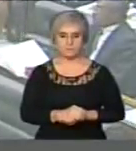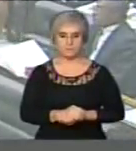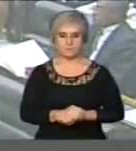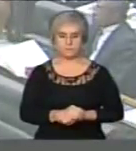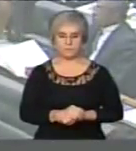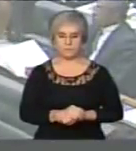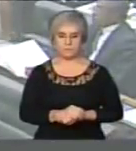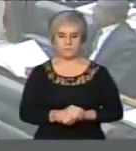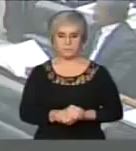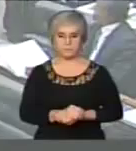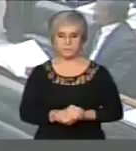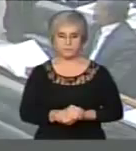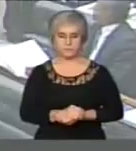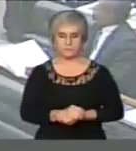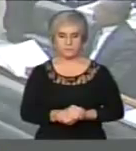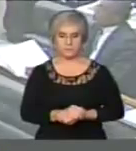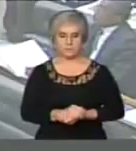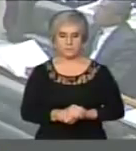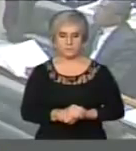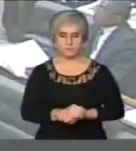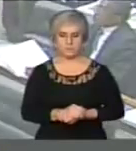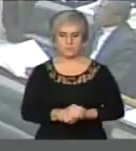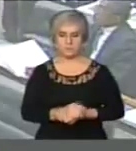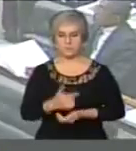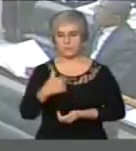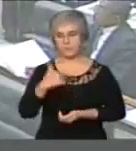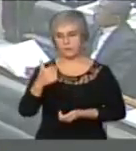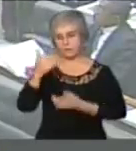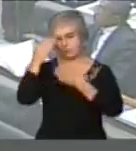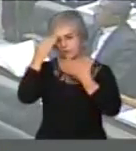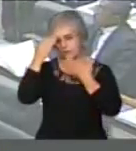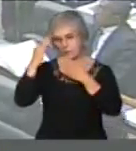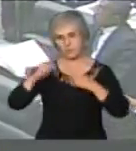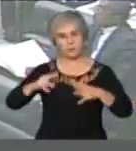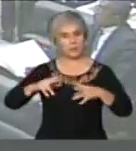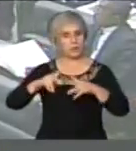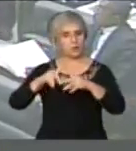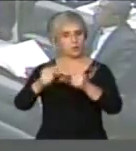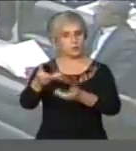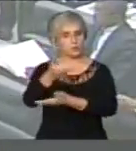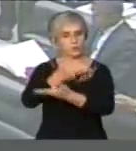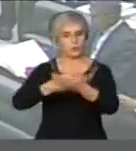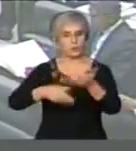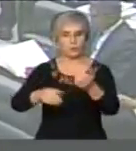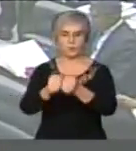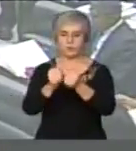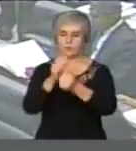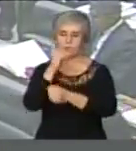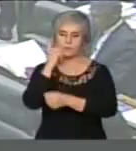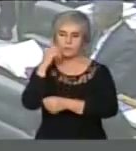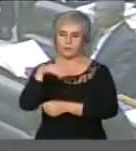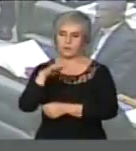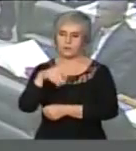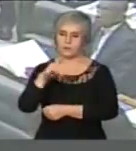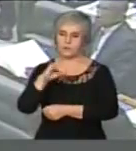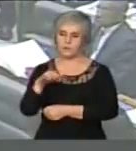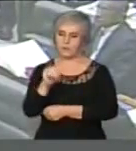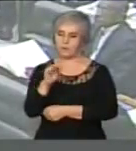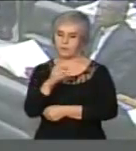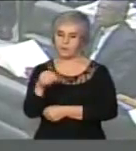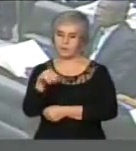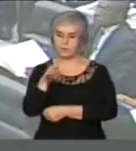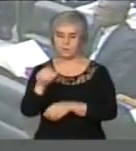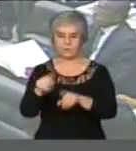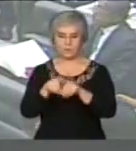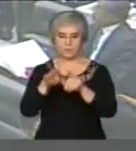Senhor presidente, queria só, antes da próxima matéria, agradecer a todos envolvidos, o deputado Mendonça Filho, de forma